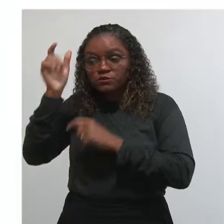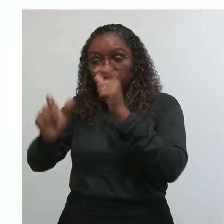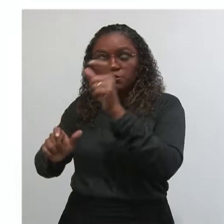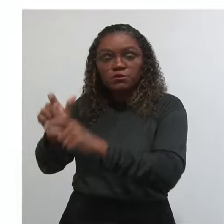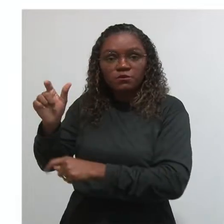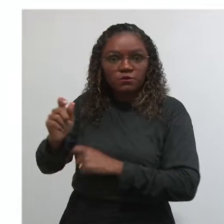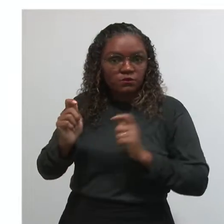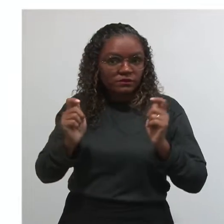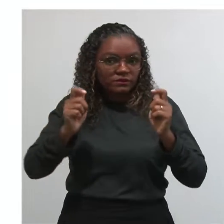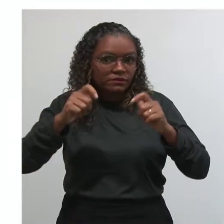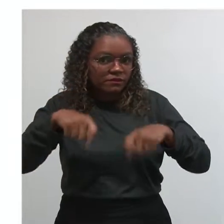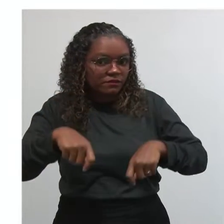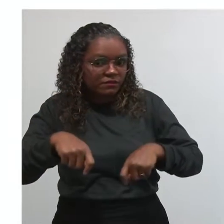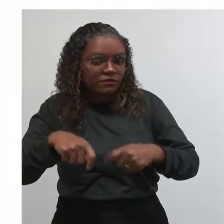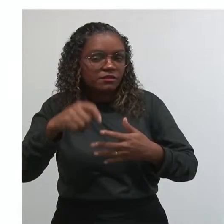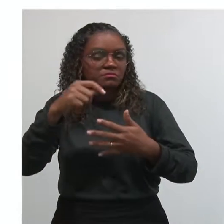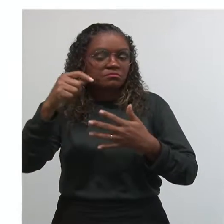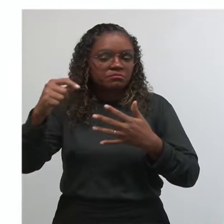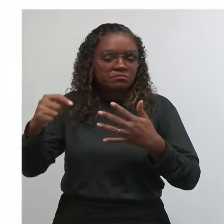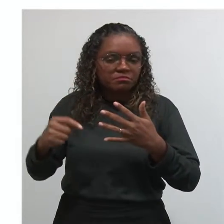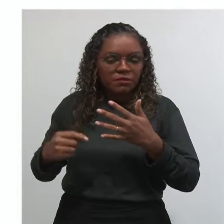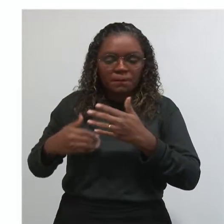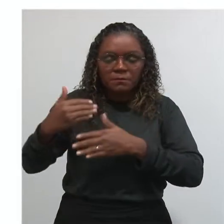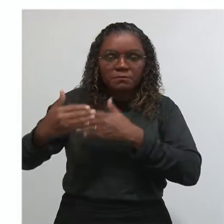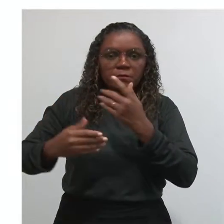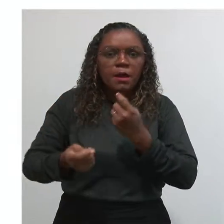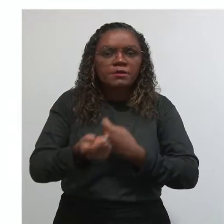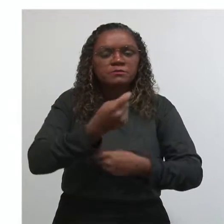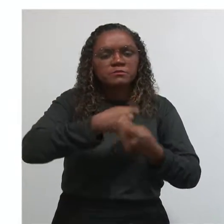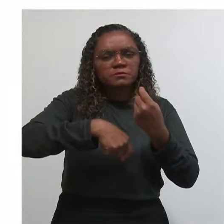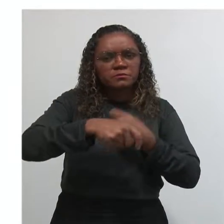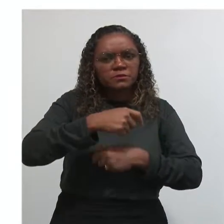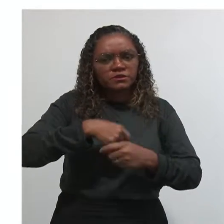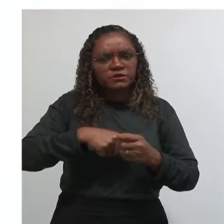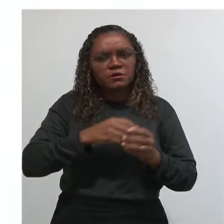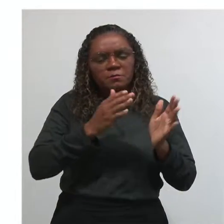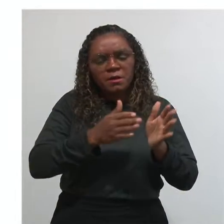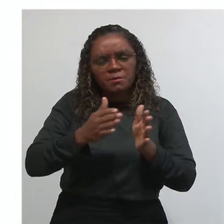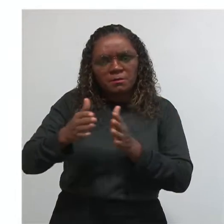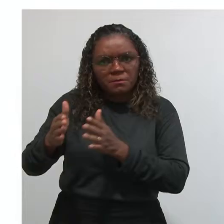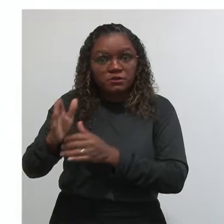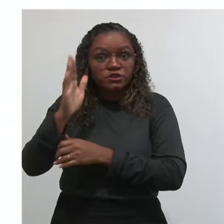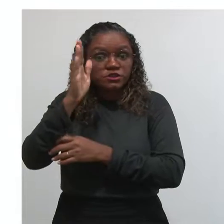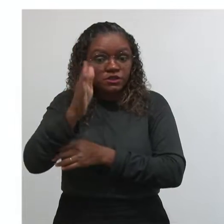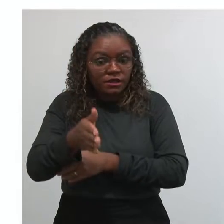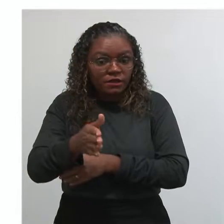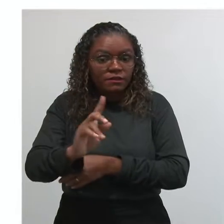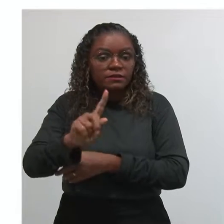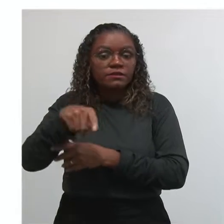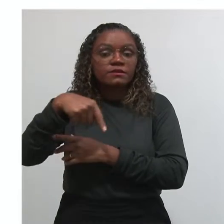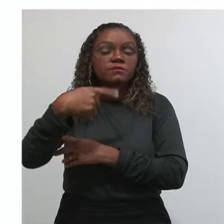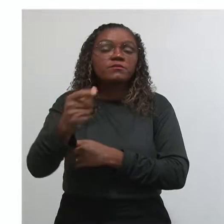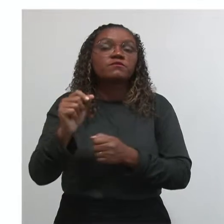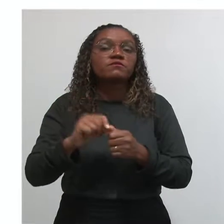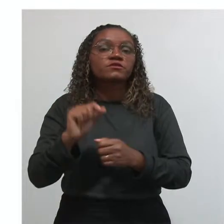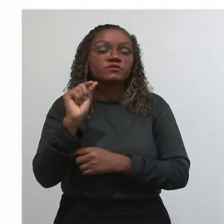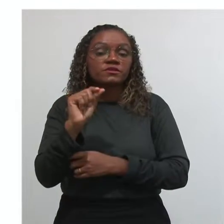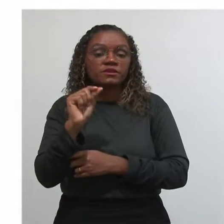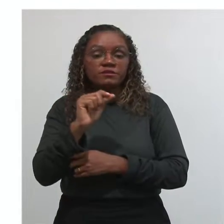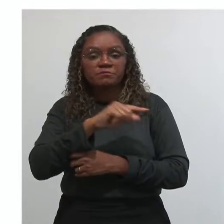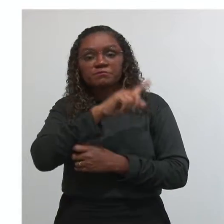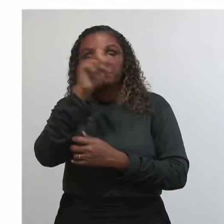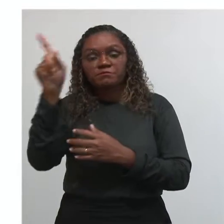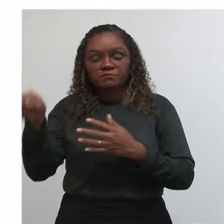né, os processos administrativos que vão ser considerados para isso, a gente parte então para o planejamento da